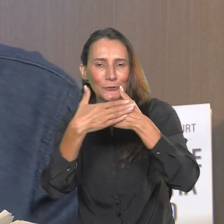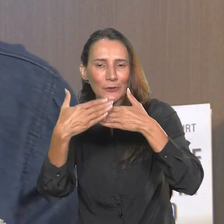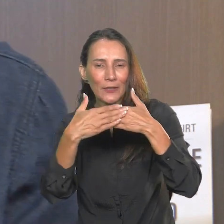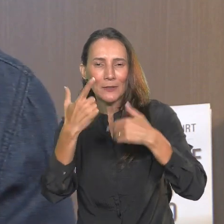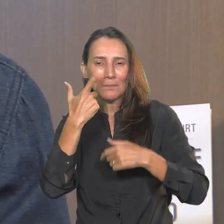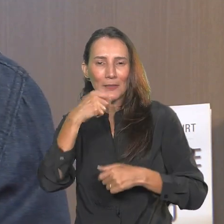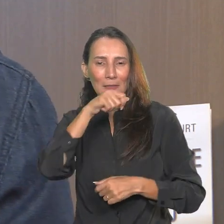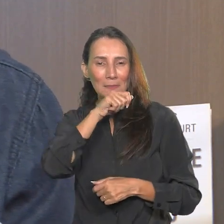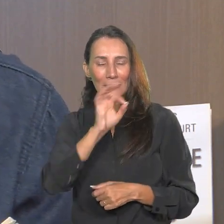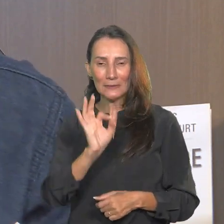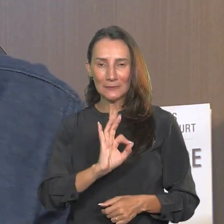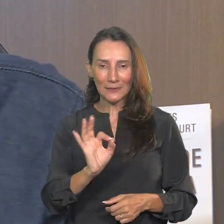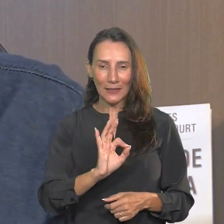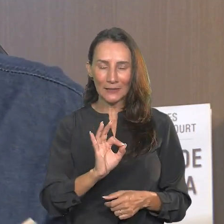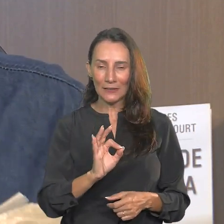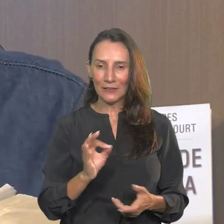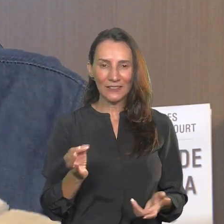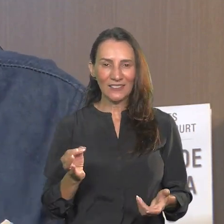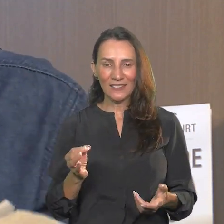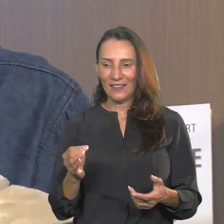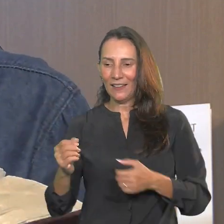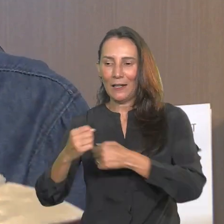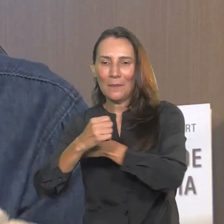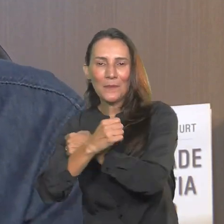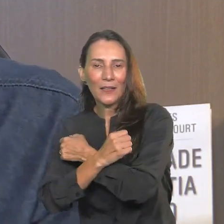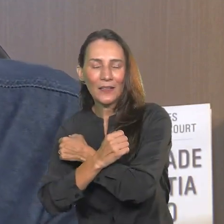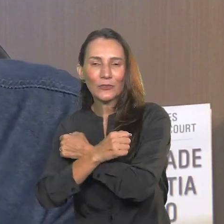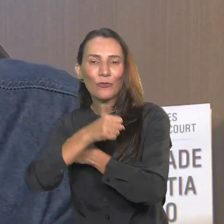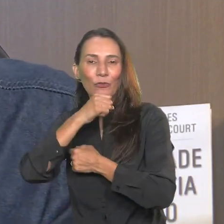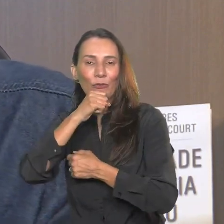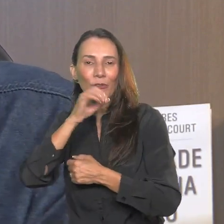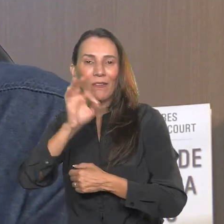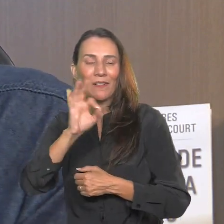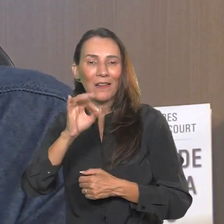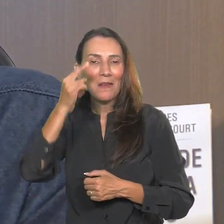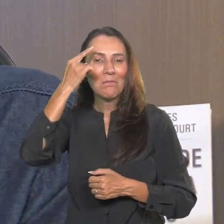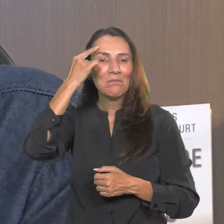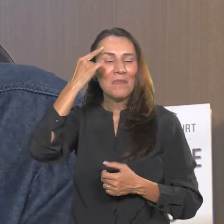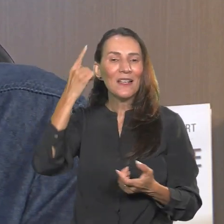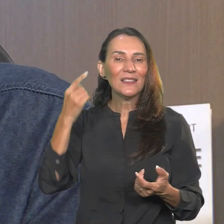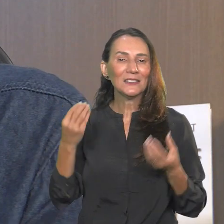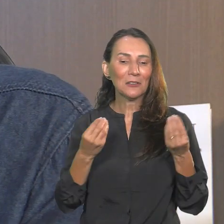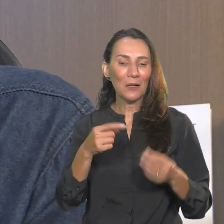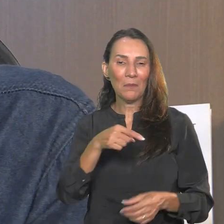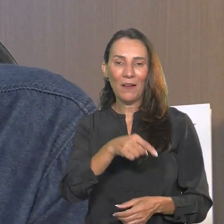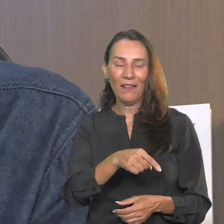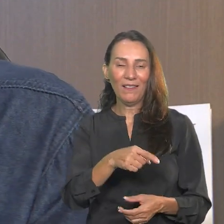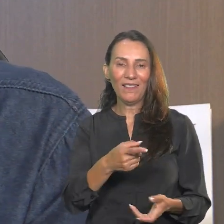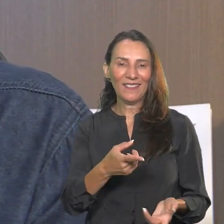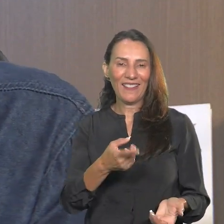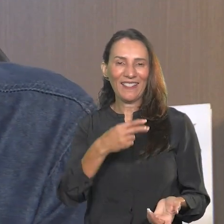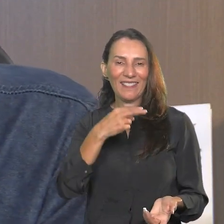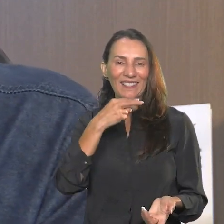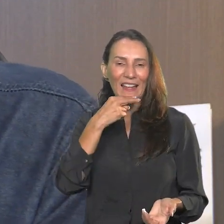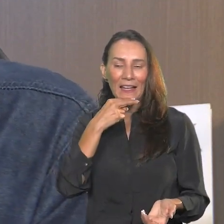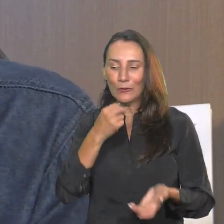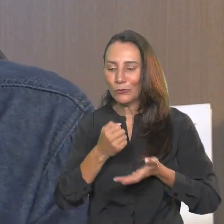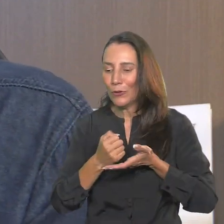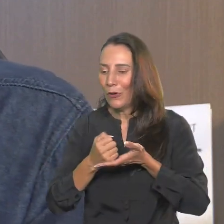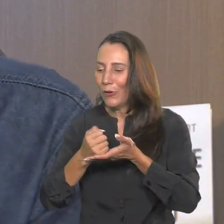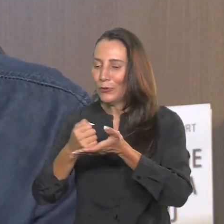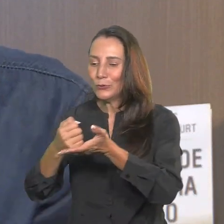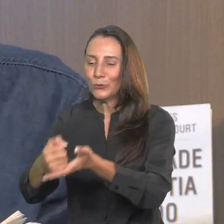abraçam os avós, pensam que estão fazendo um favor para os idosos em providenciar para